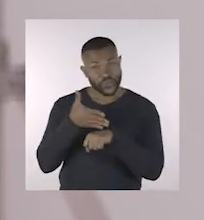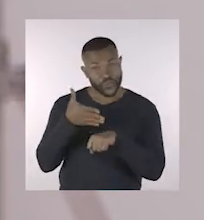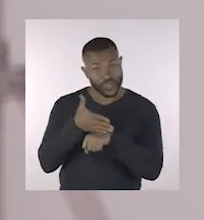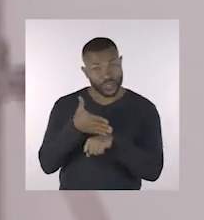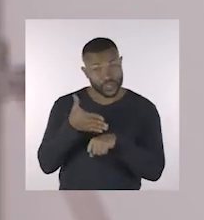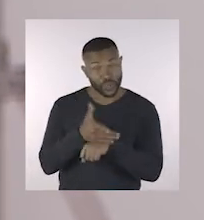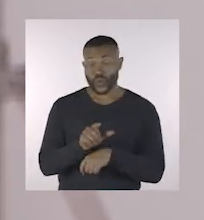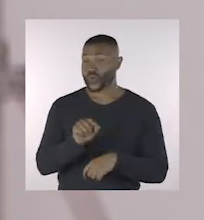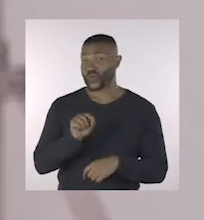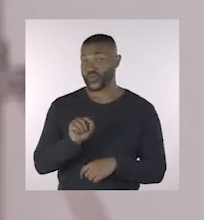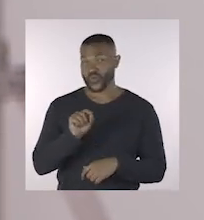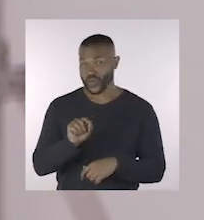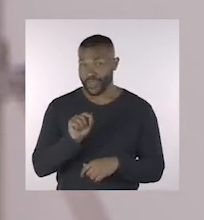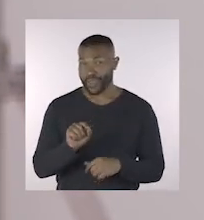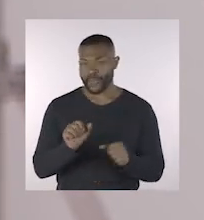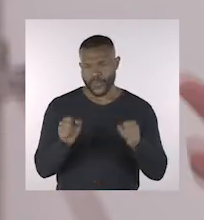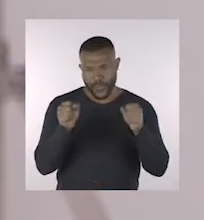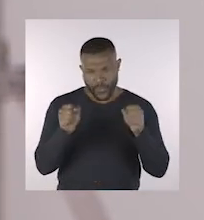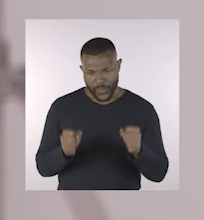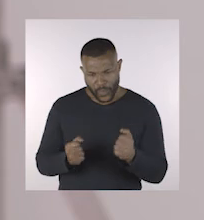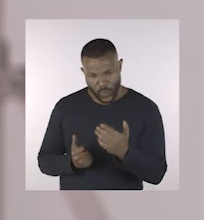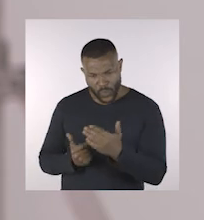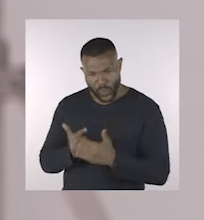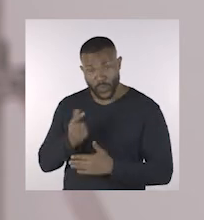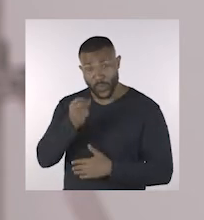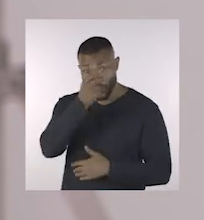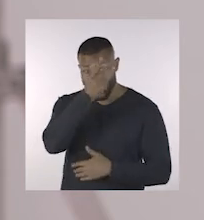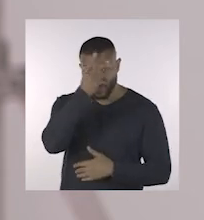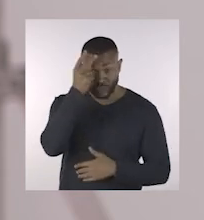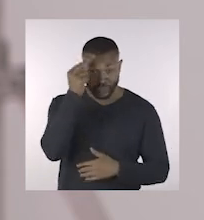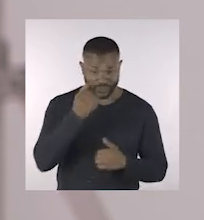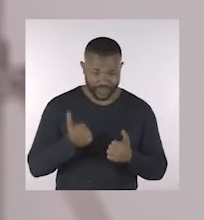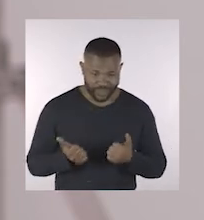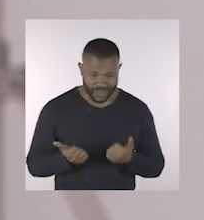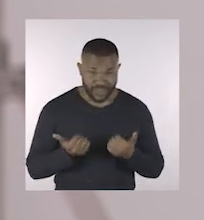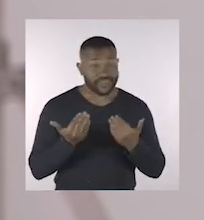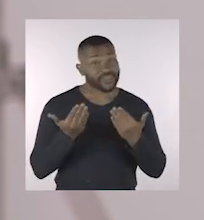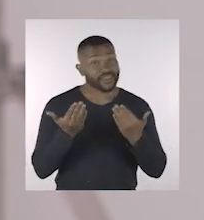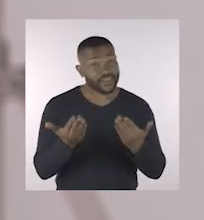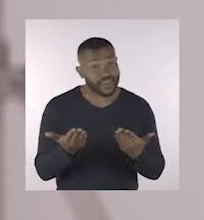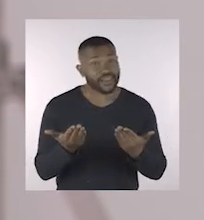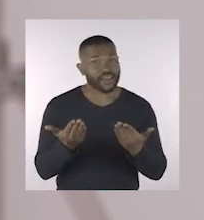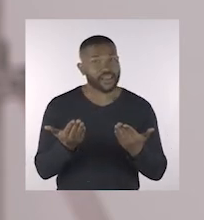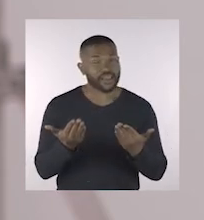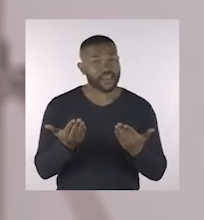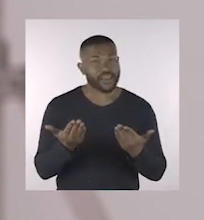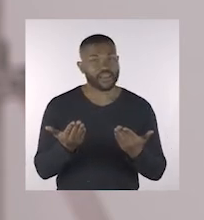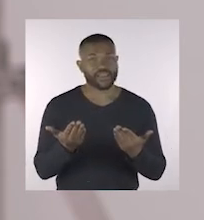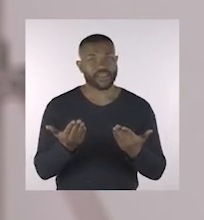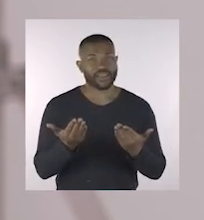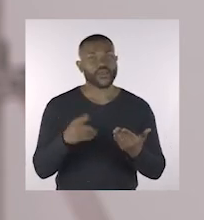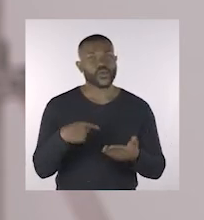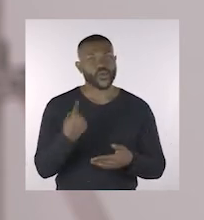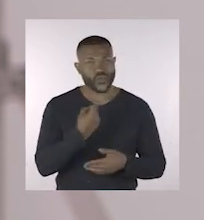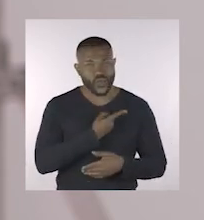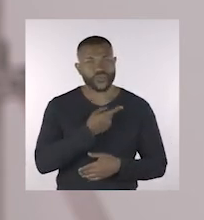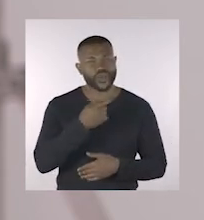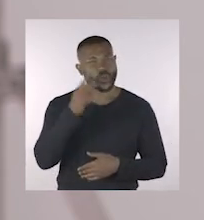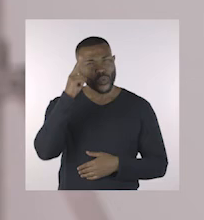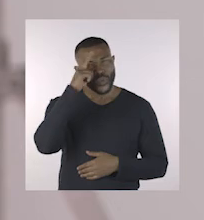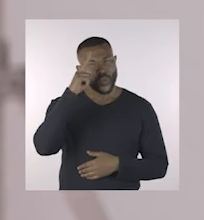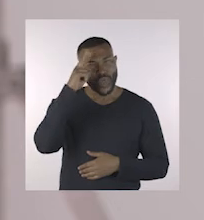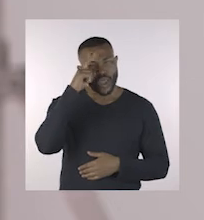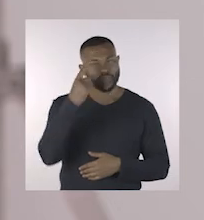participar né dessa desse poder de compra da Prefeitura de fornecer para prefeitura não